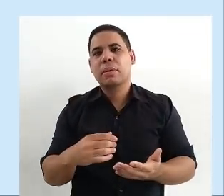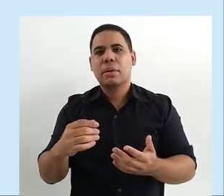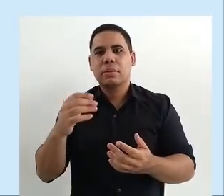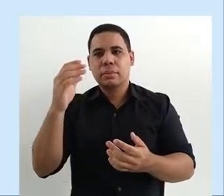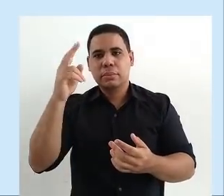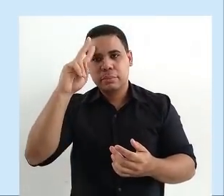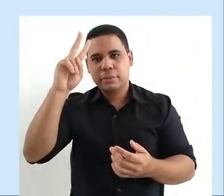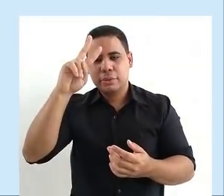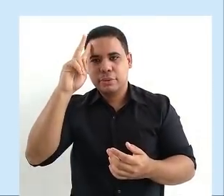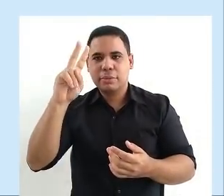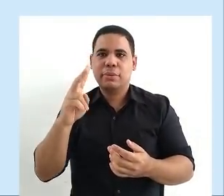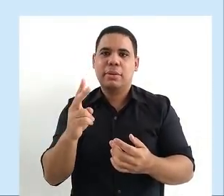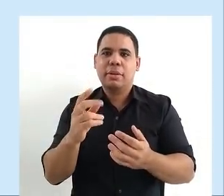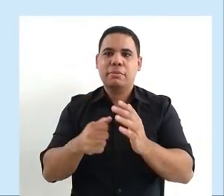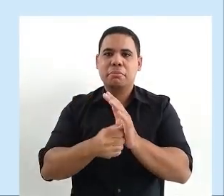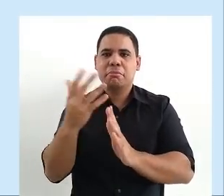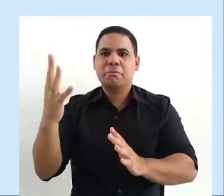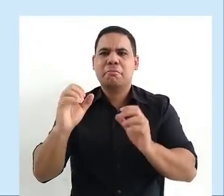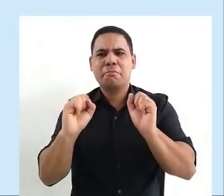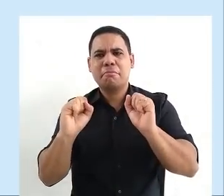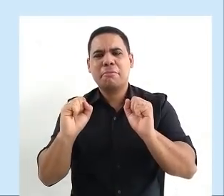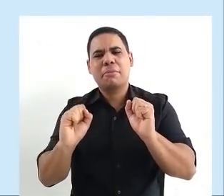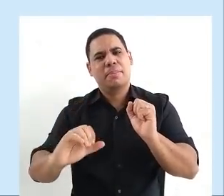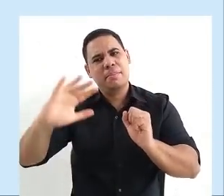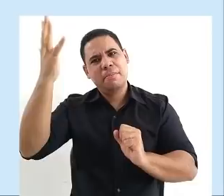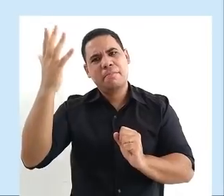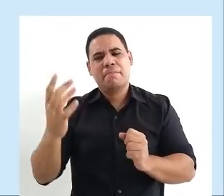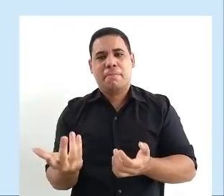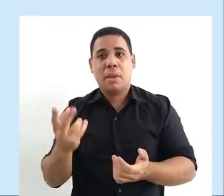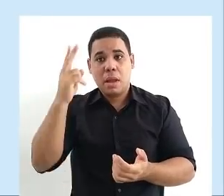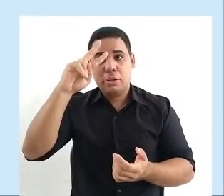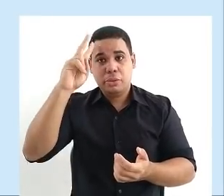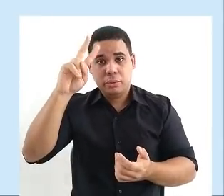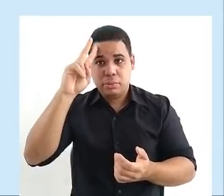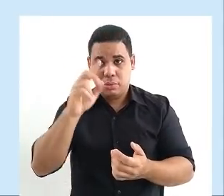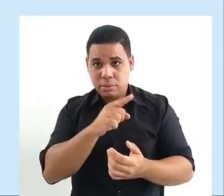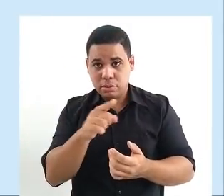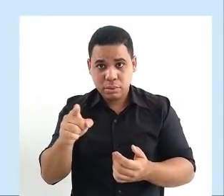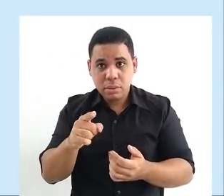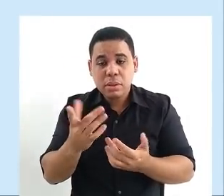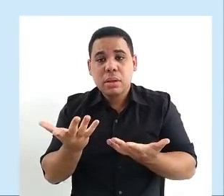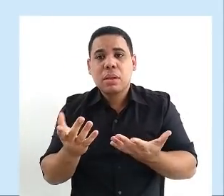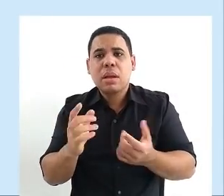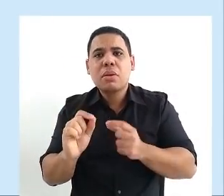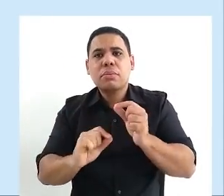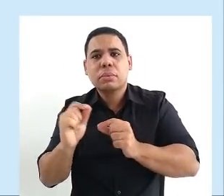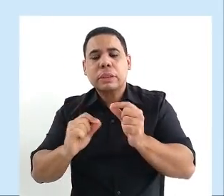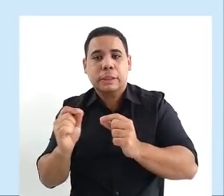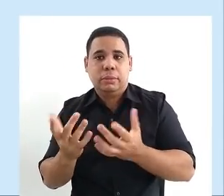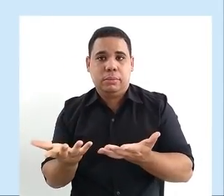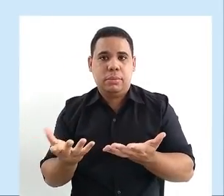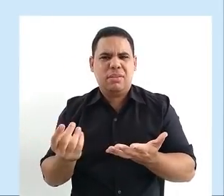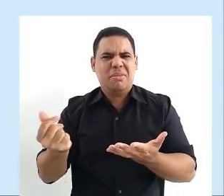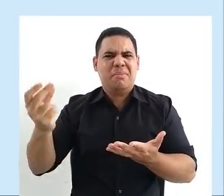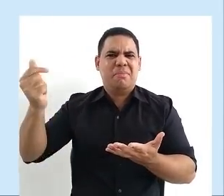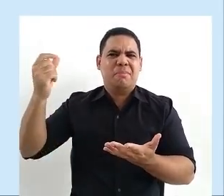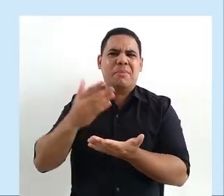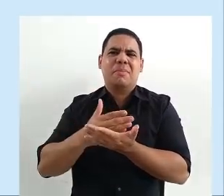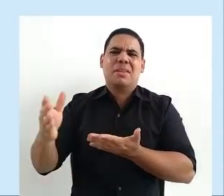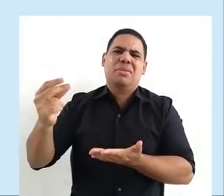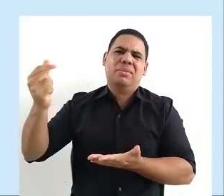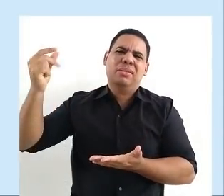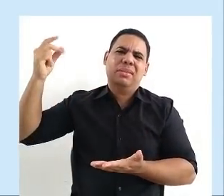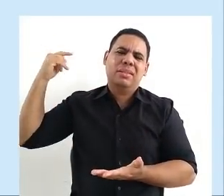da probabilidade. Nossa, você nem imagina. A história da probabilidade é assim, é desde que o homem